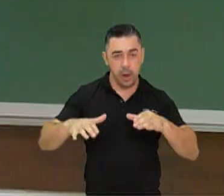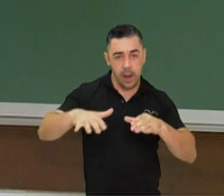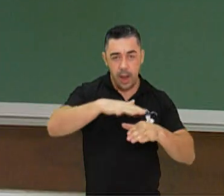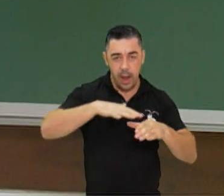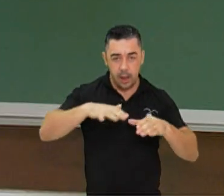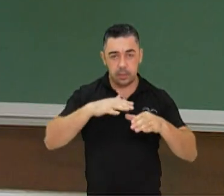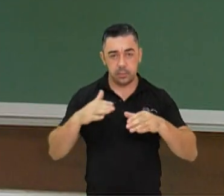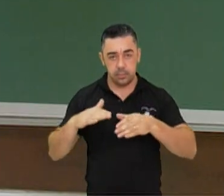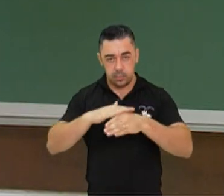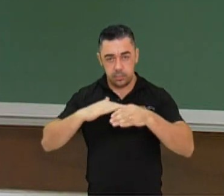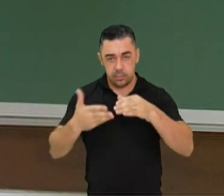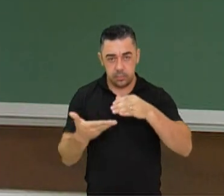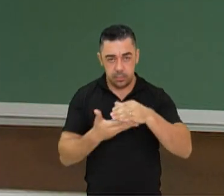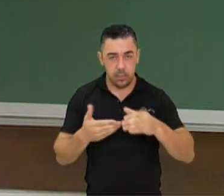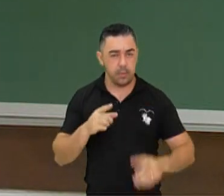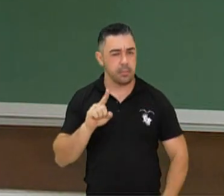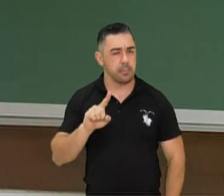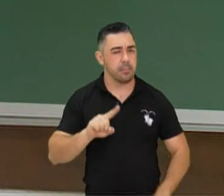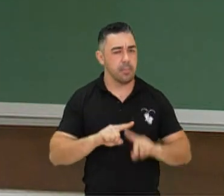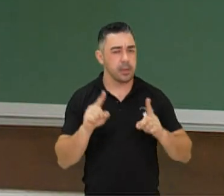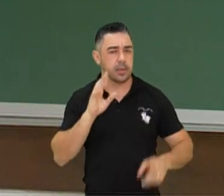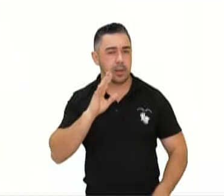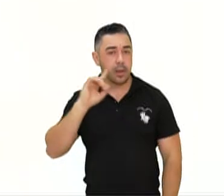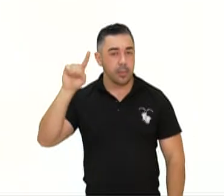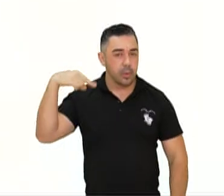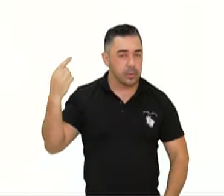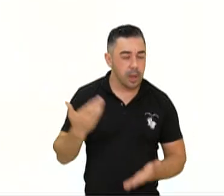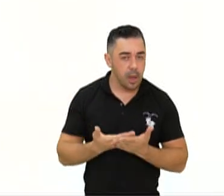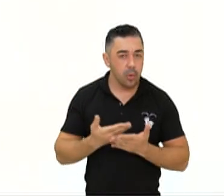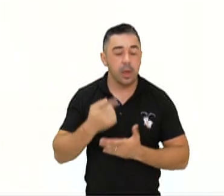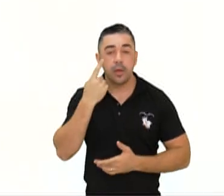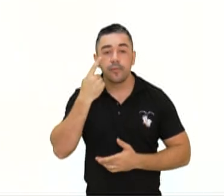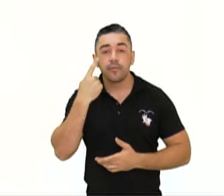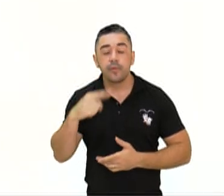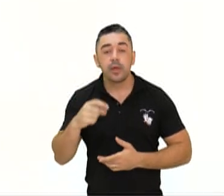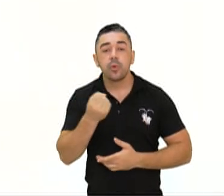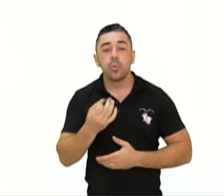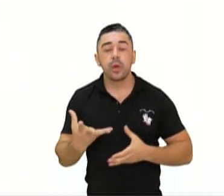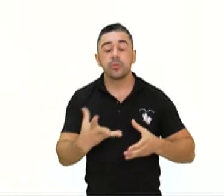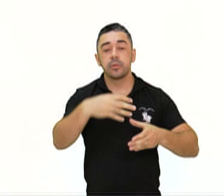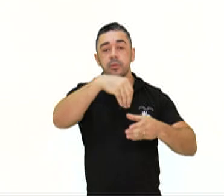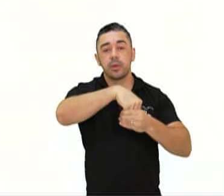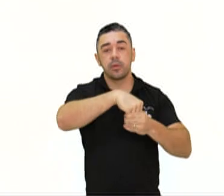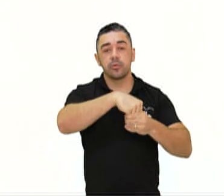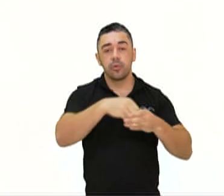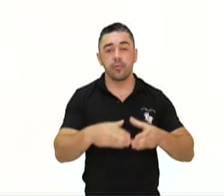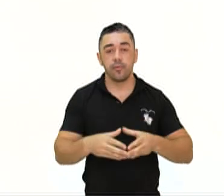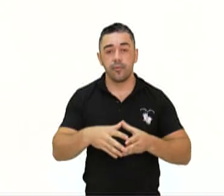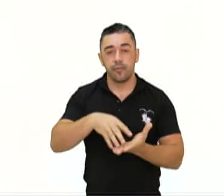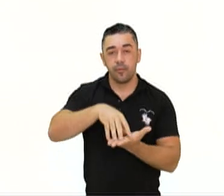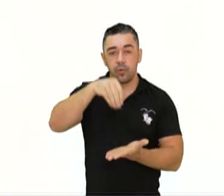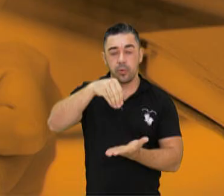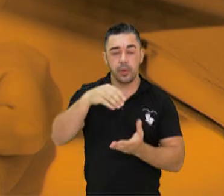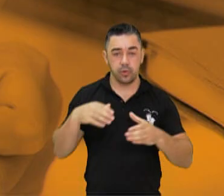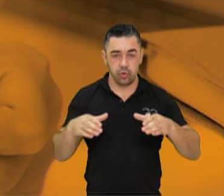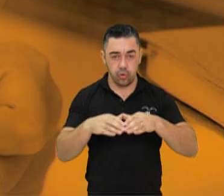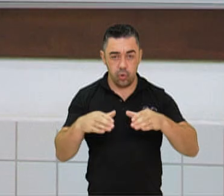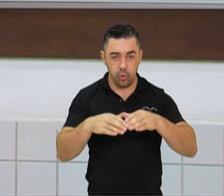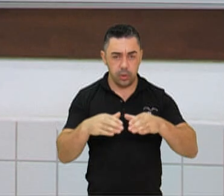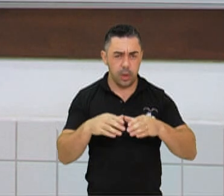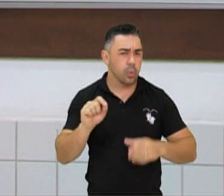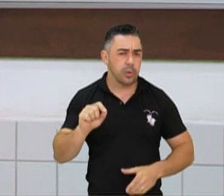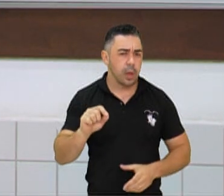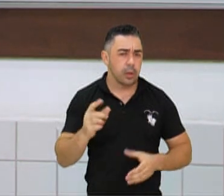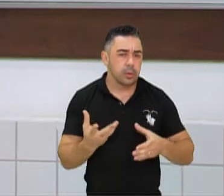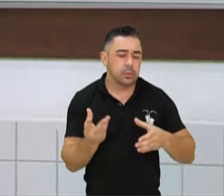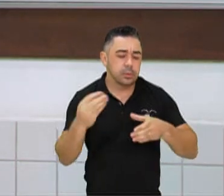cone reto, mas a coisa bem boa mesmo fica para a próxima aula, que é o volume de tronco de cone reto. O que é